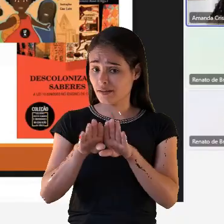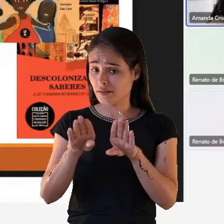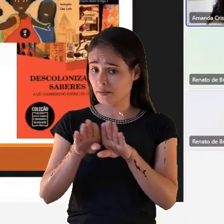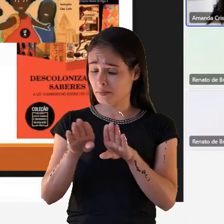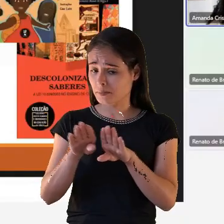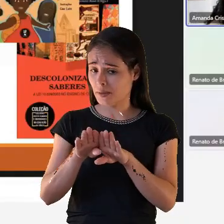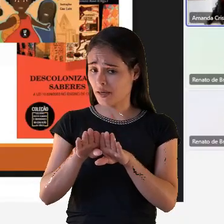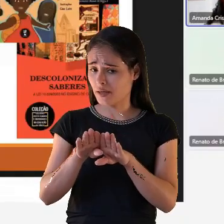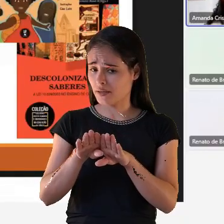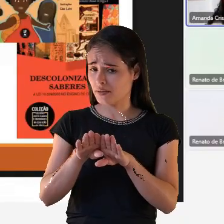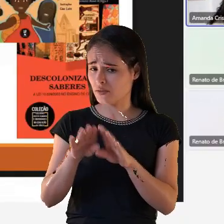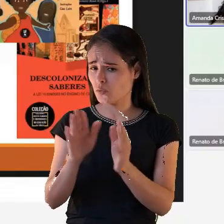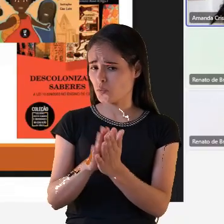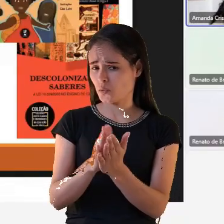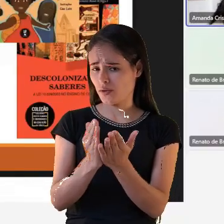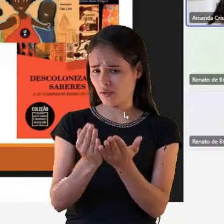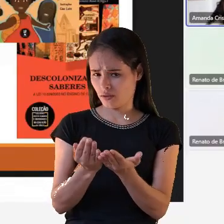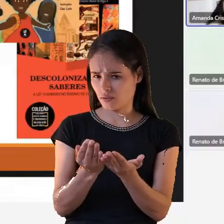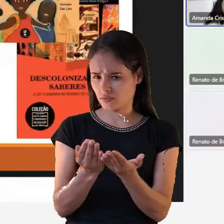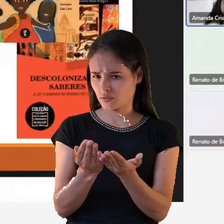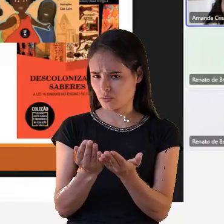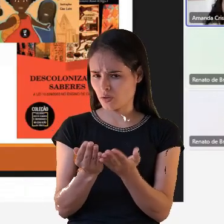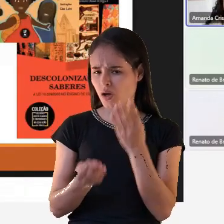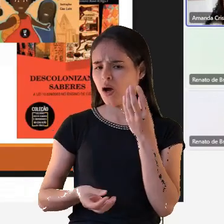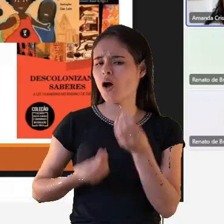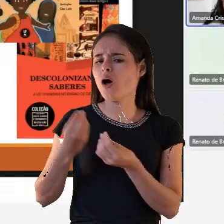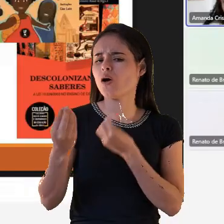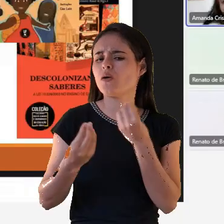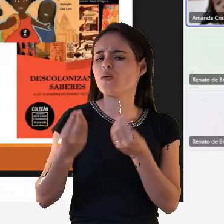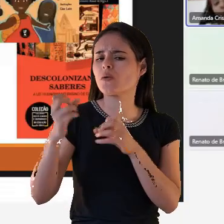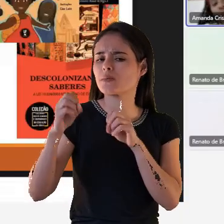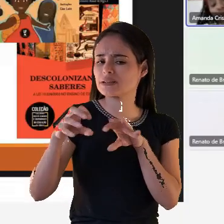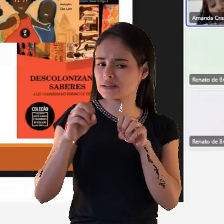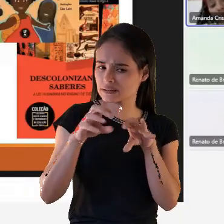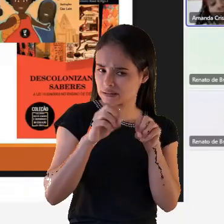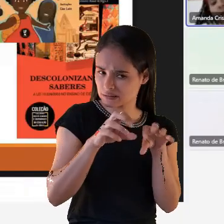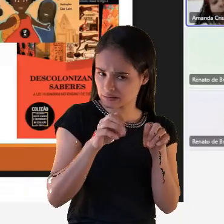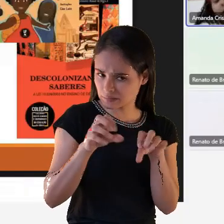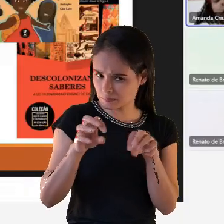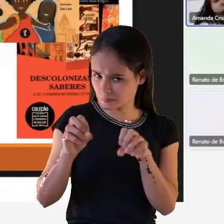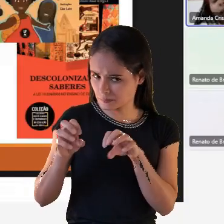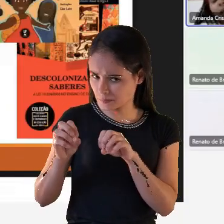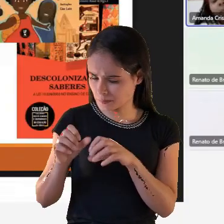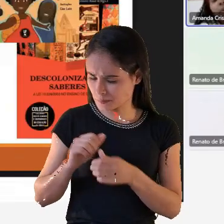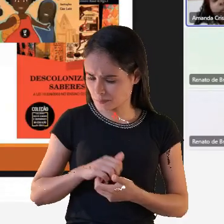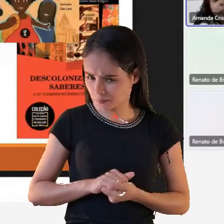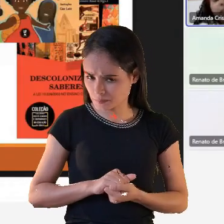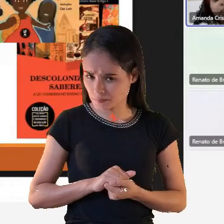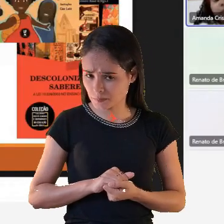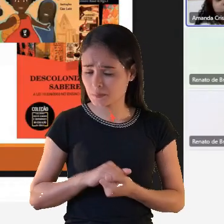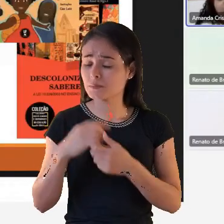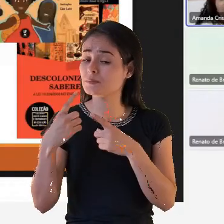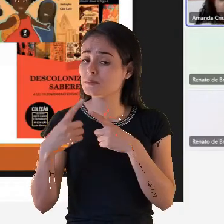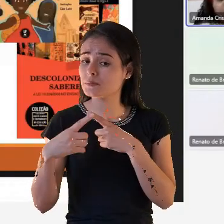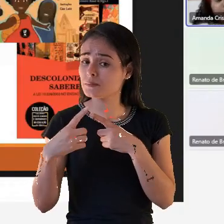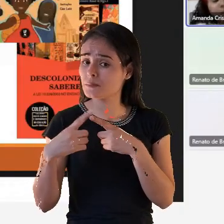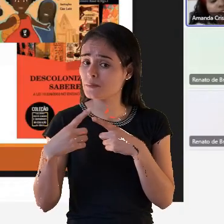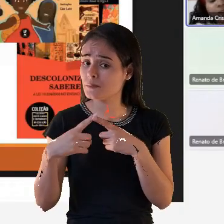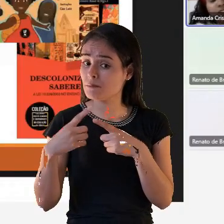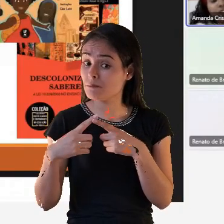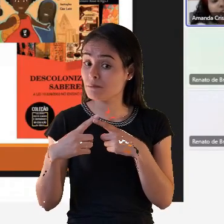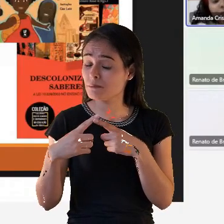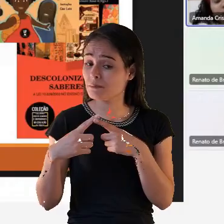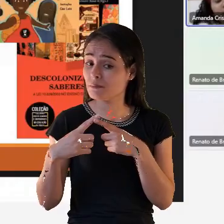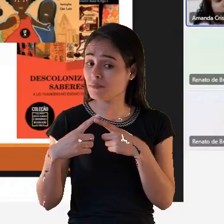porque ele passa também por essa discussão, mas não é a principal discussão do livro, porque foi um prêmio que